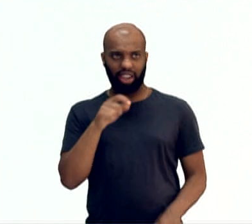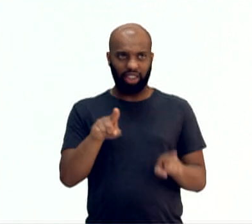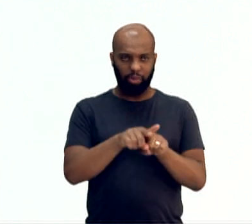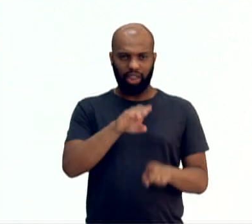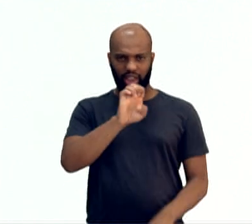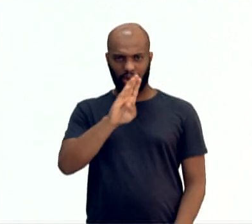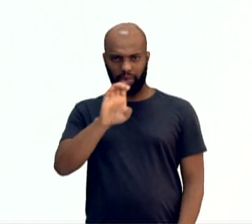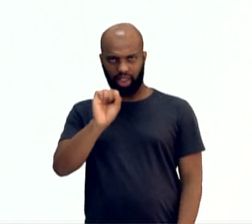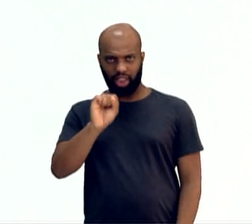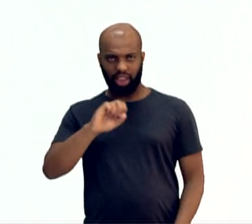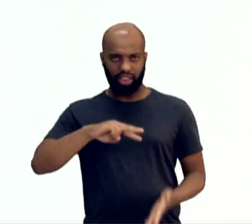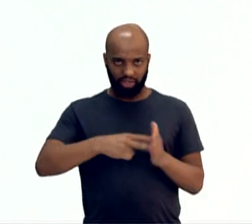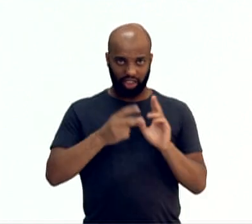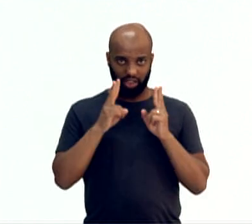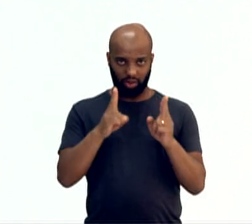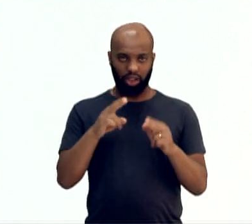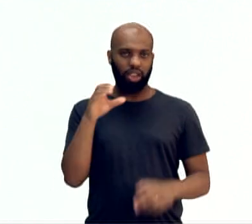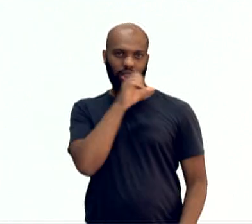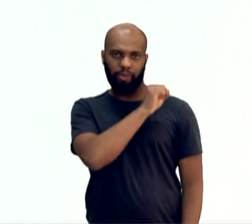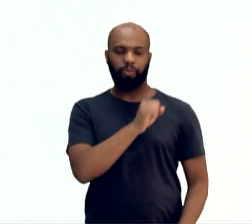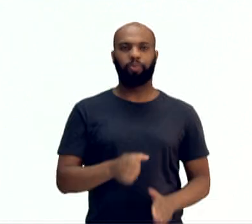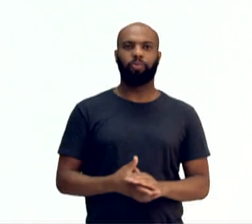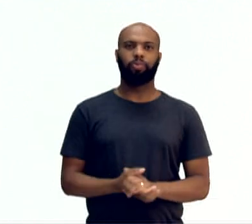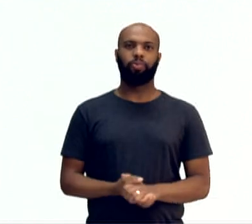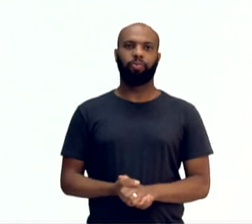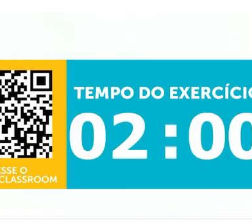Essa está muito fácil. Rapidíssimo.